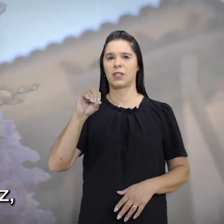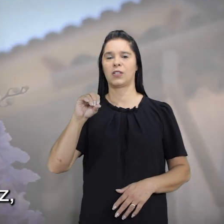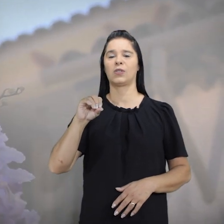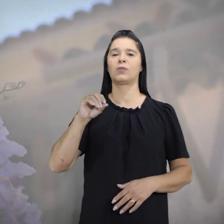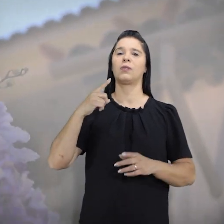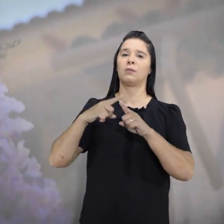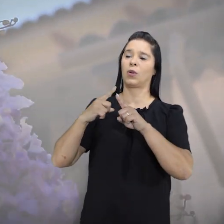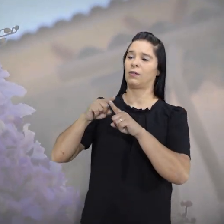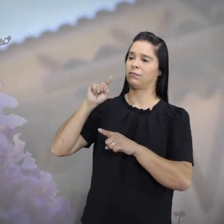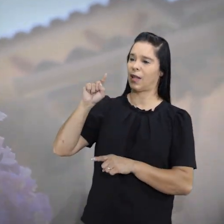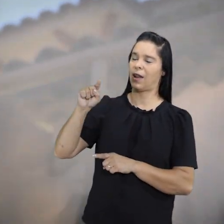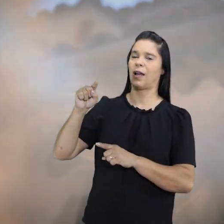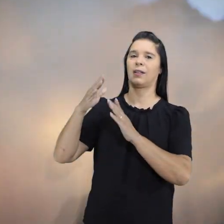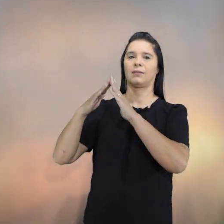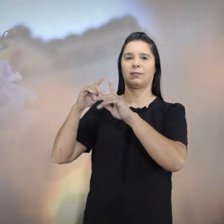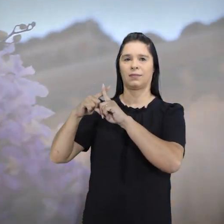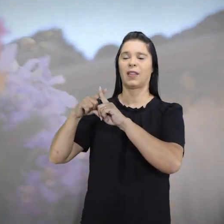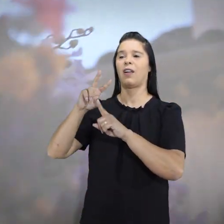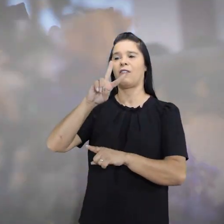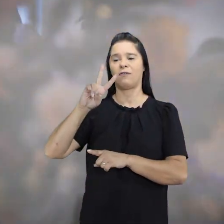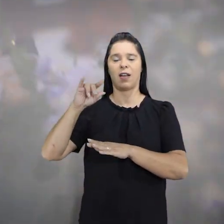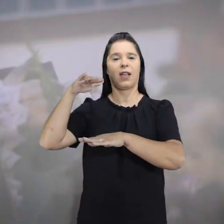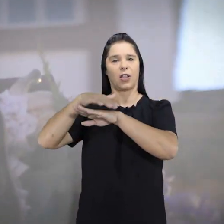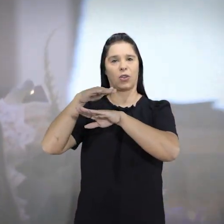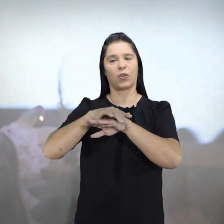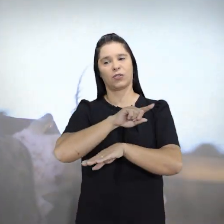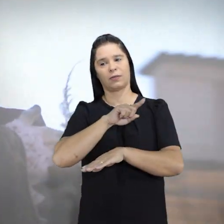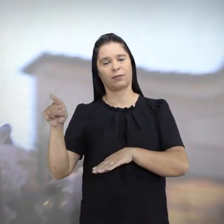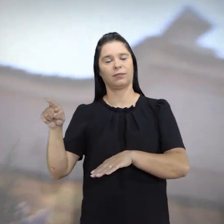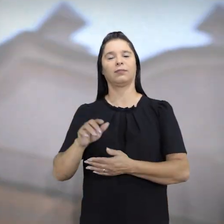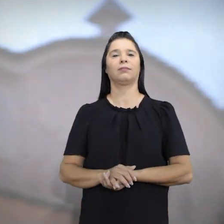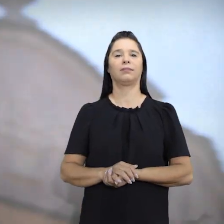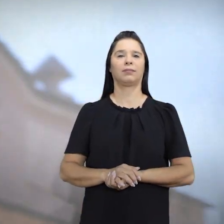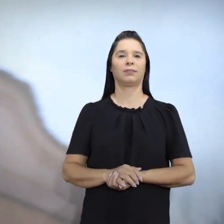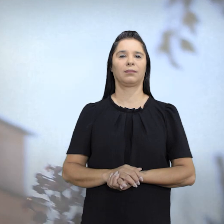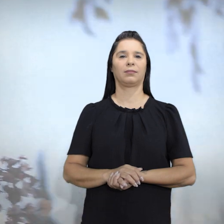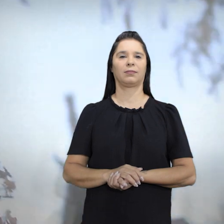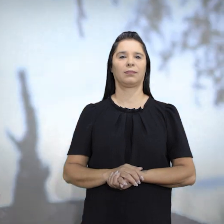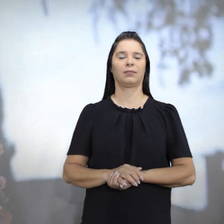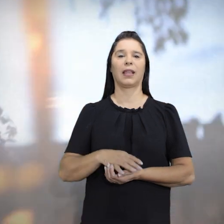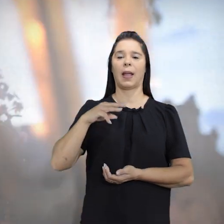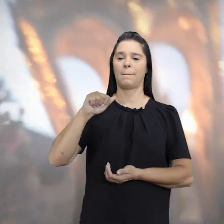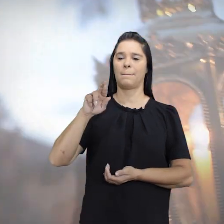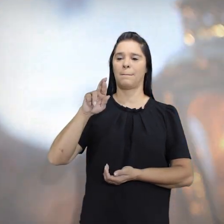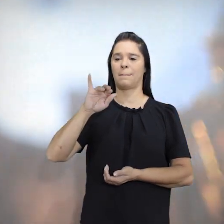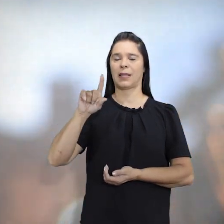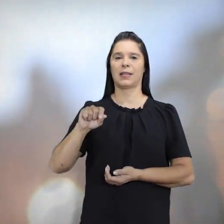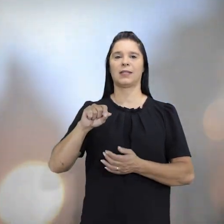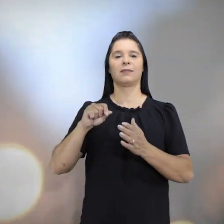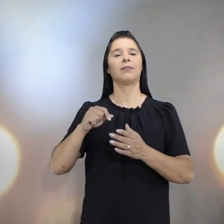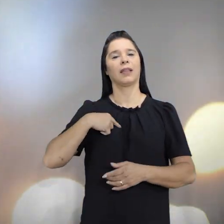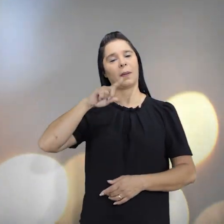está na matriz, vai para São Francisco à noite, então a matriz comanda São